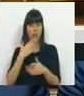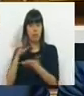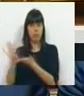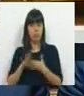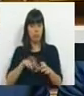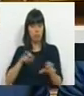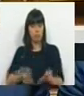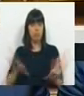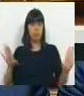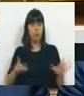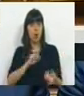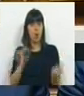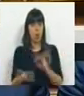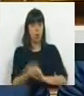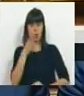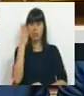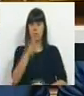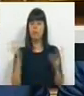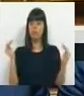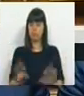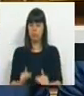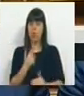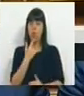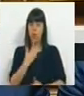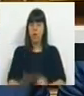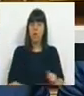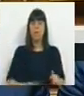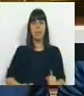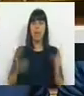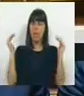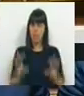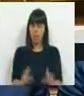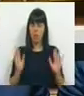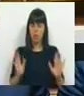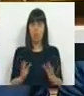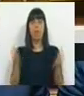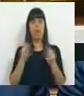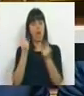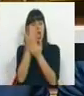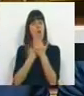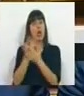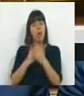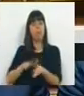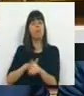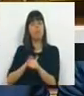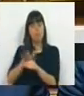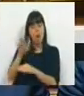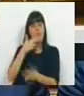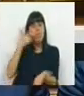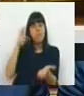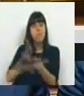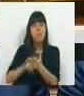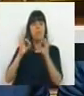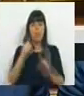resgate, ao contrário do que foi dito, diminuiu fortemente o desemprego, teve uma economia que cresceu em termos